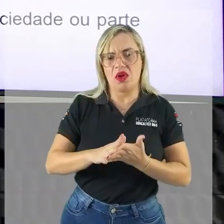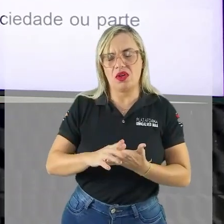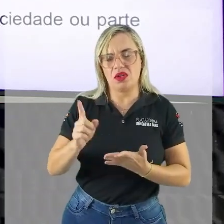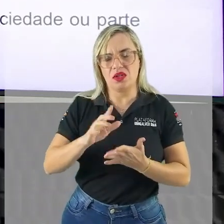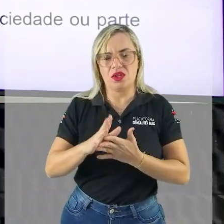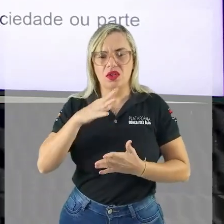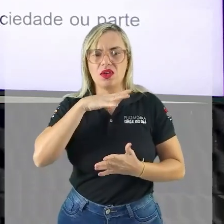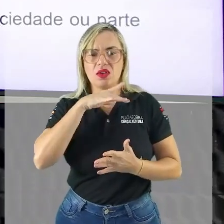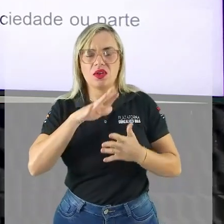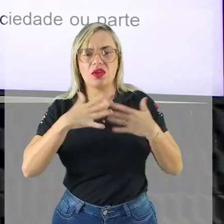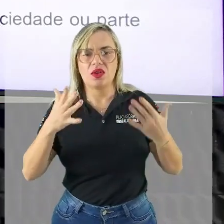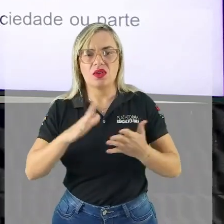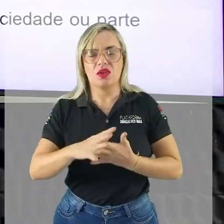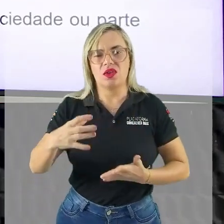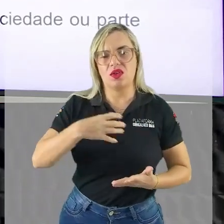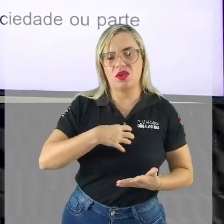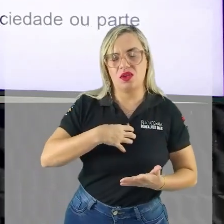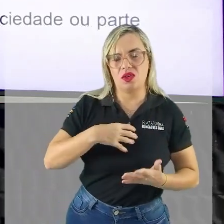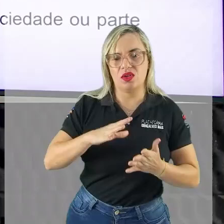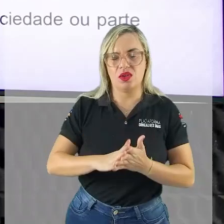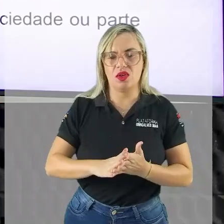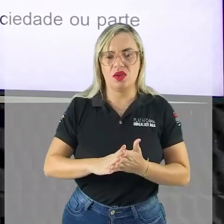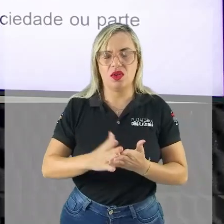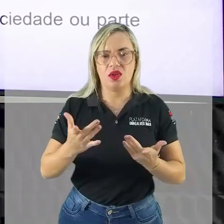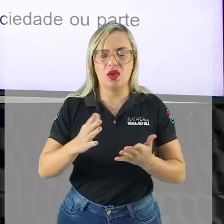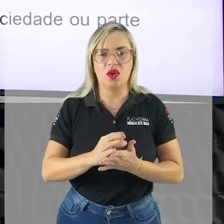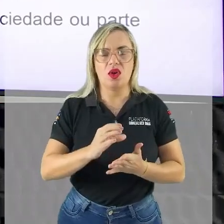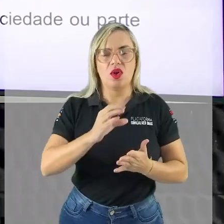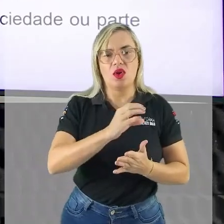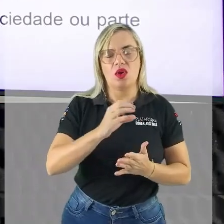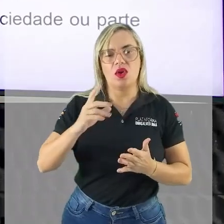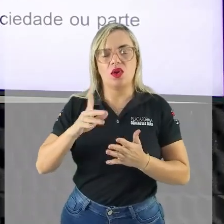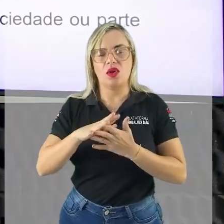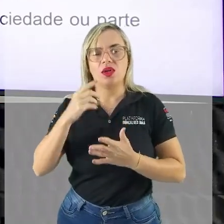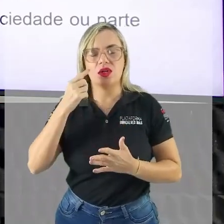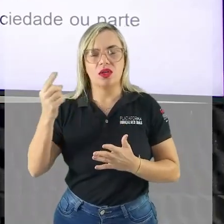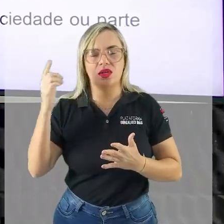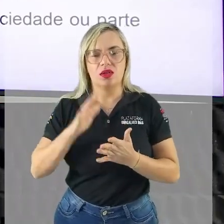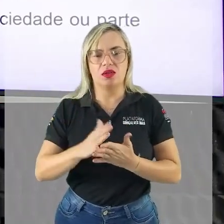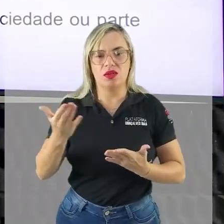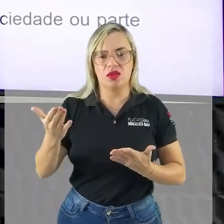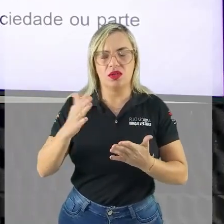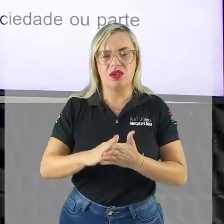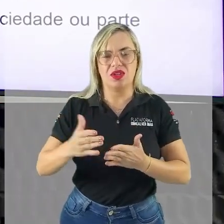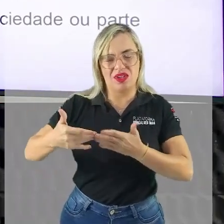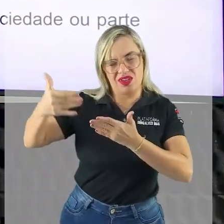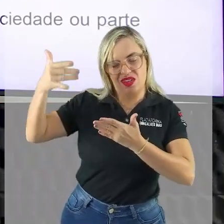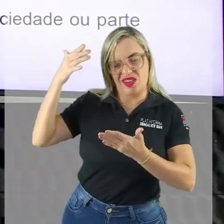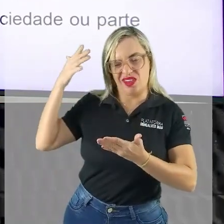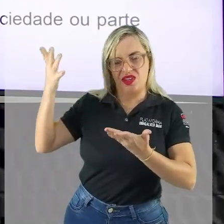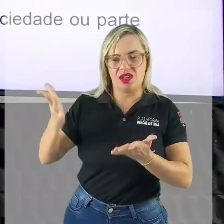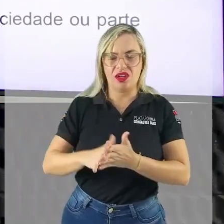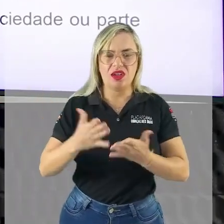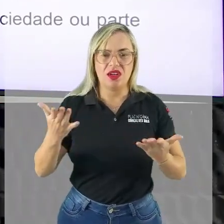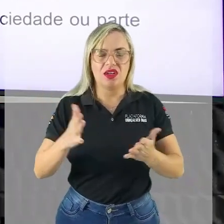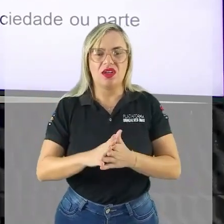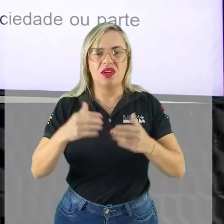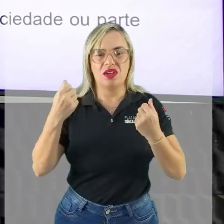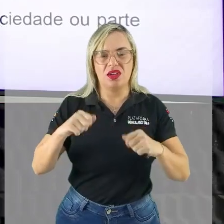que o Código Penal brasileiro é ultrapassado, ele precisa passar por uma revisão,